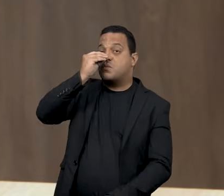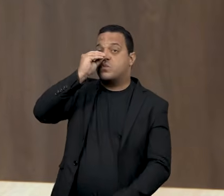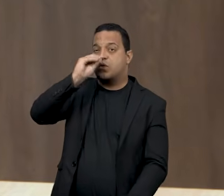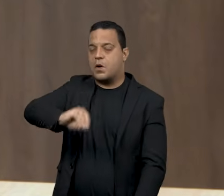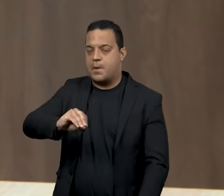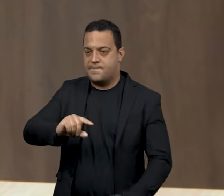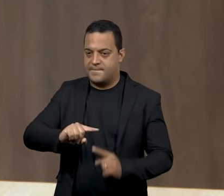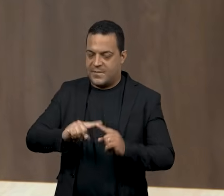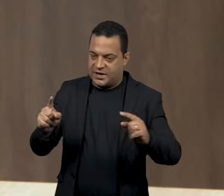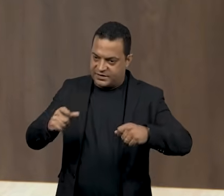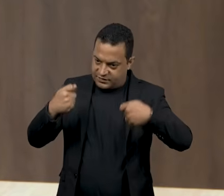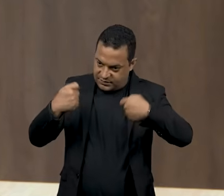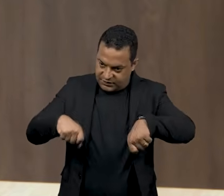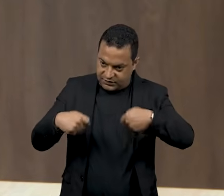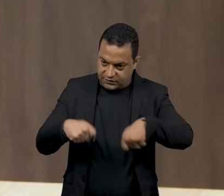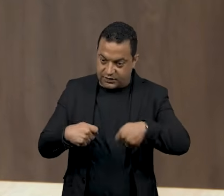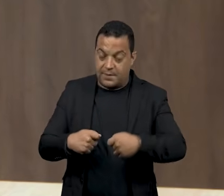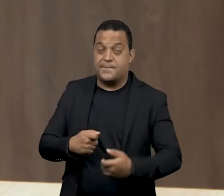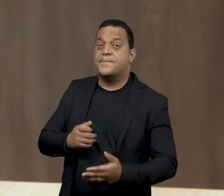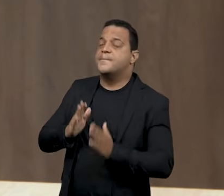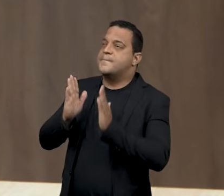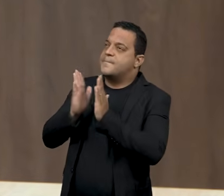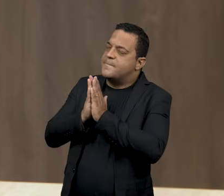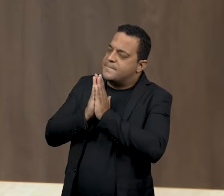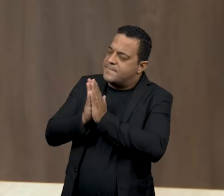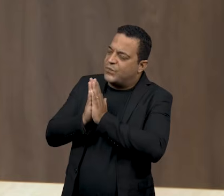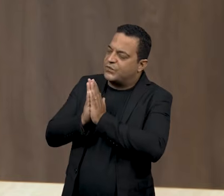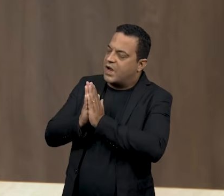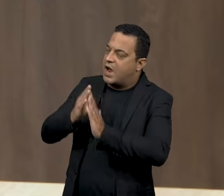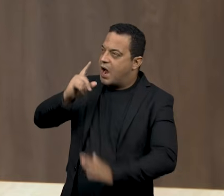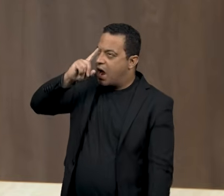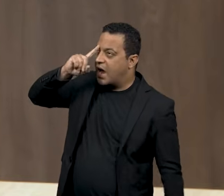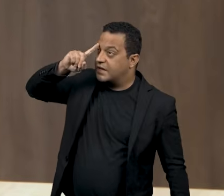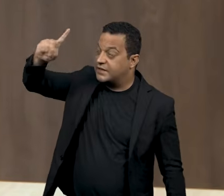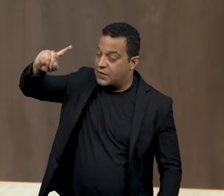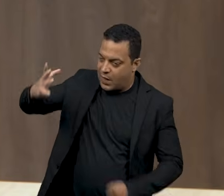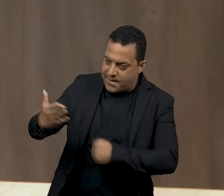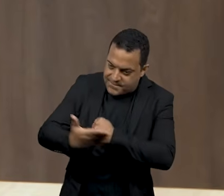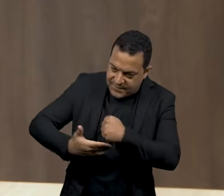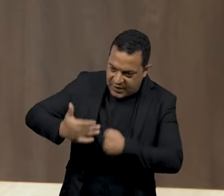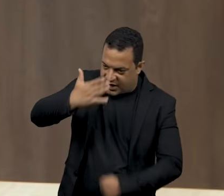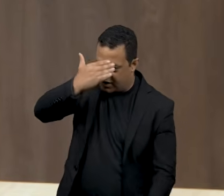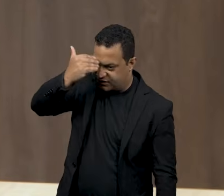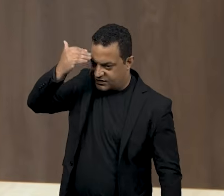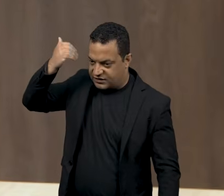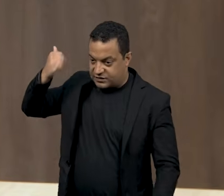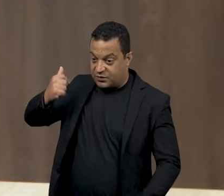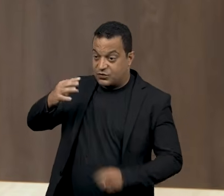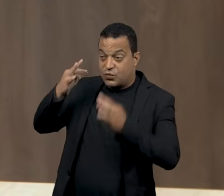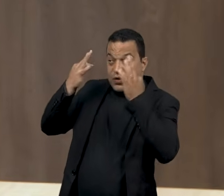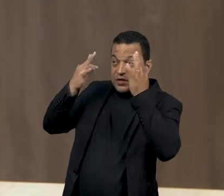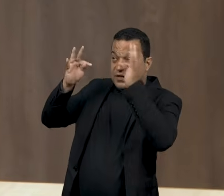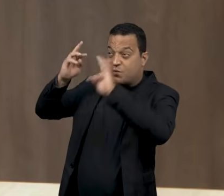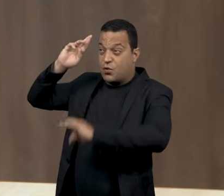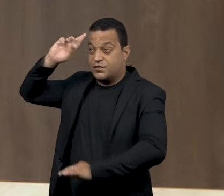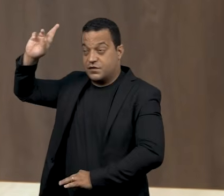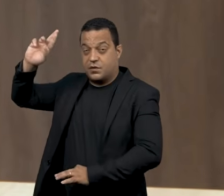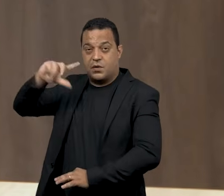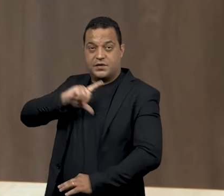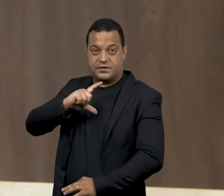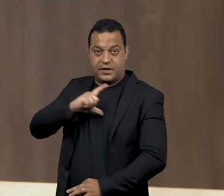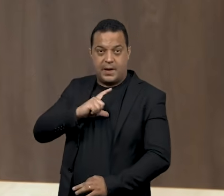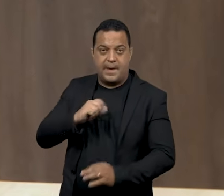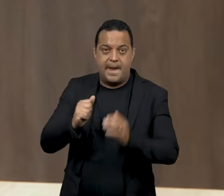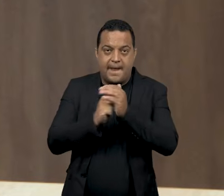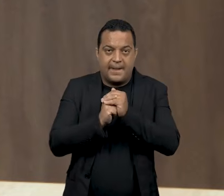a instrução, o conhecimento, mas que você possa permitir e buscar os princípios de